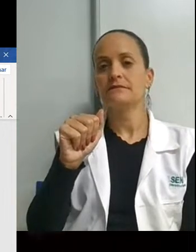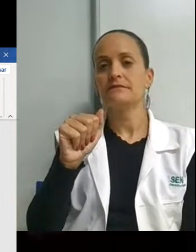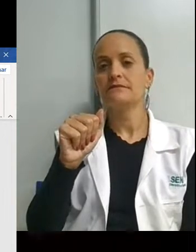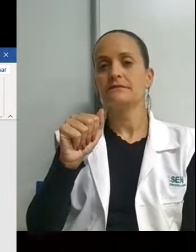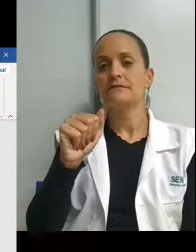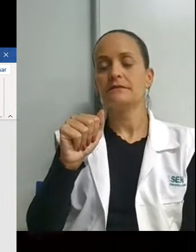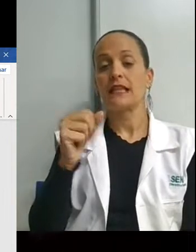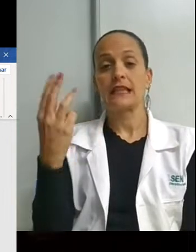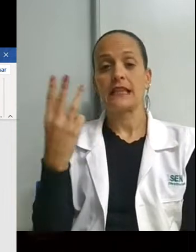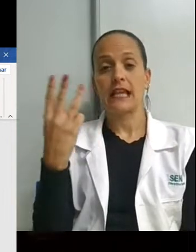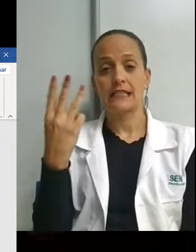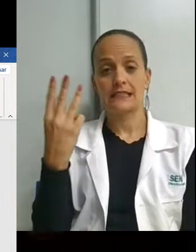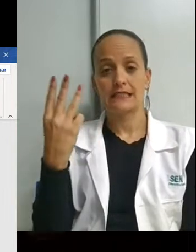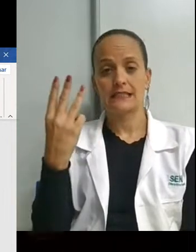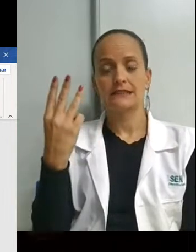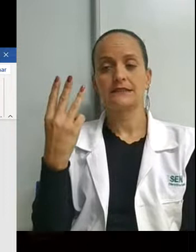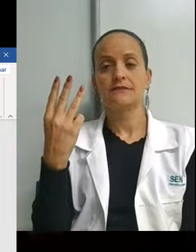3.